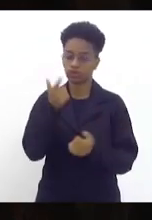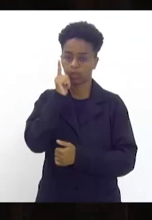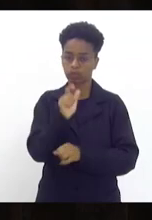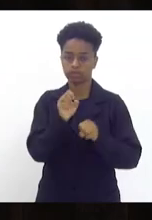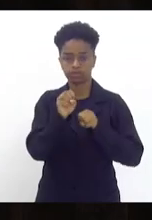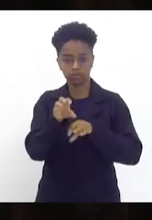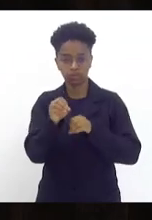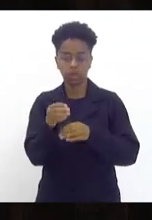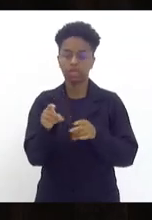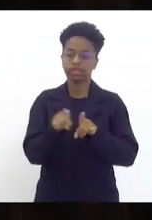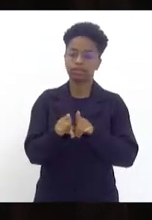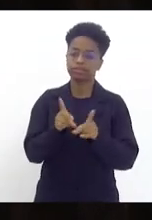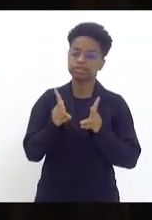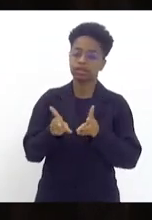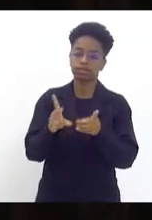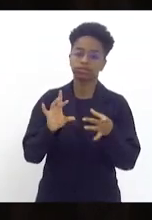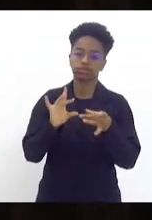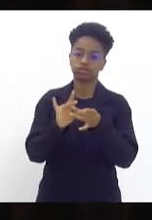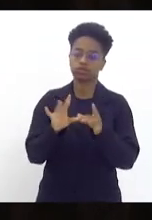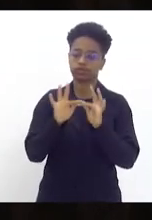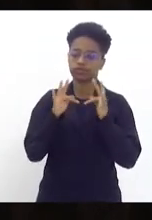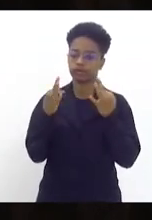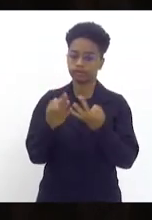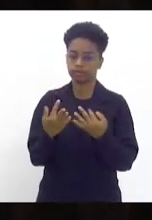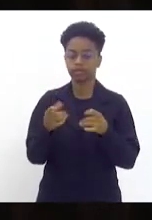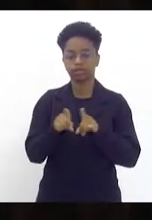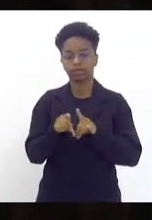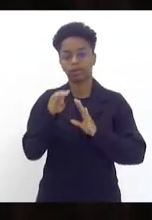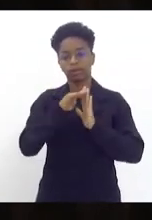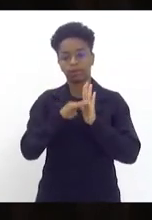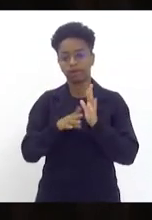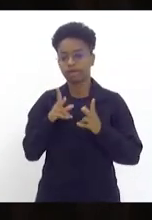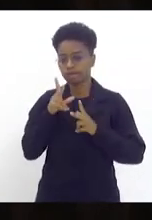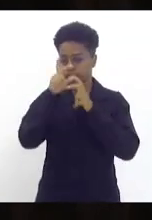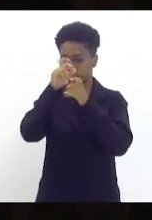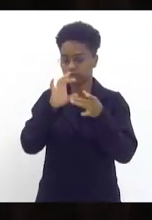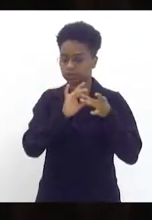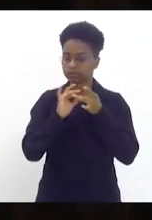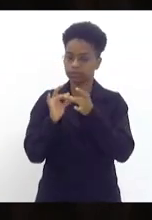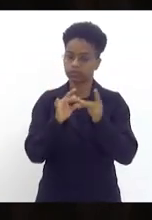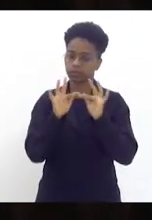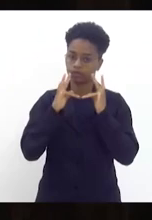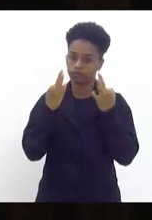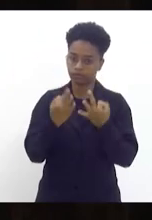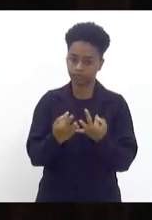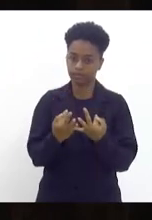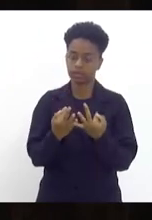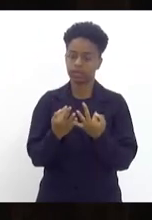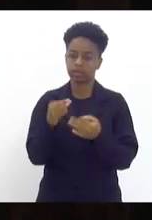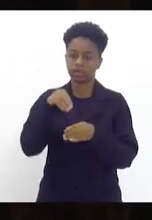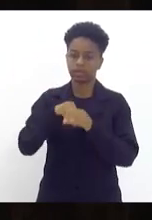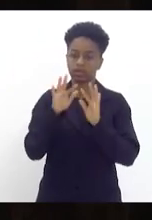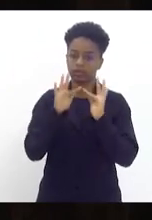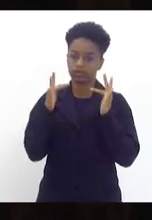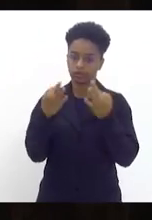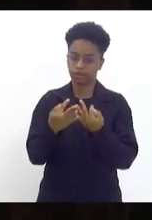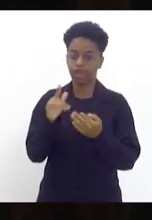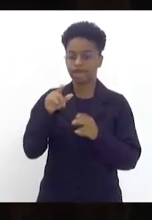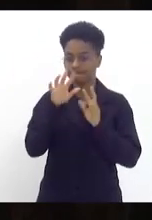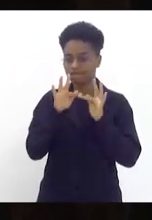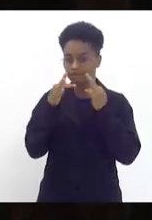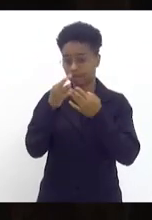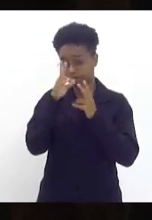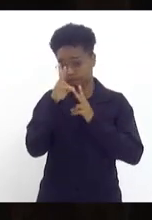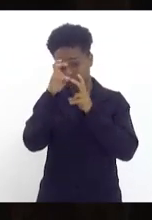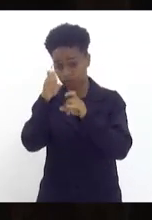sempre junto com a família. E o programa de fortalecimento de vínculos familiares com dentro da família, ou famílias fortes,